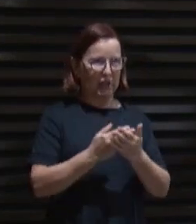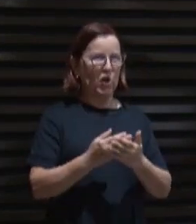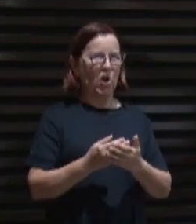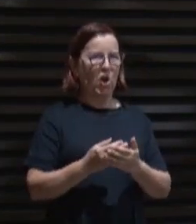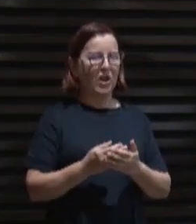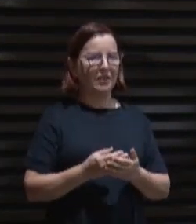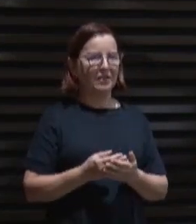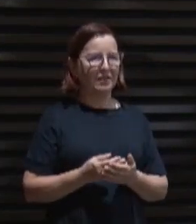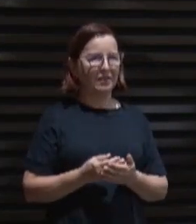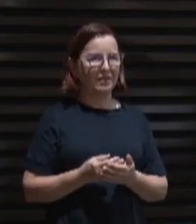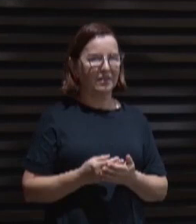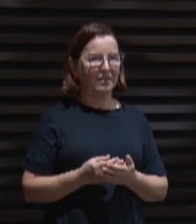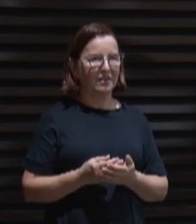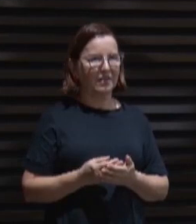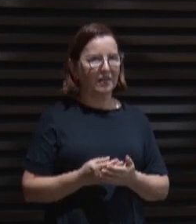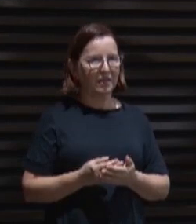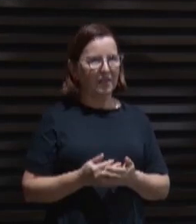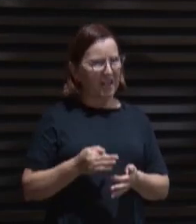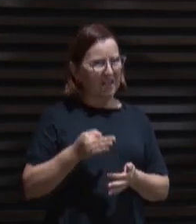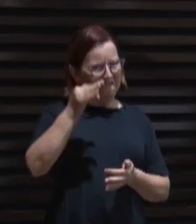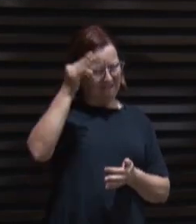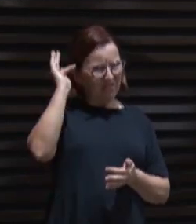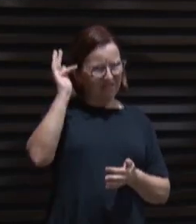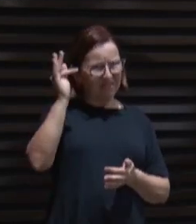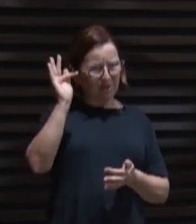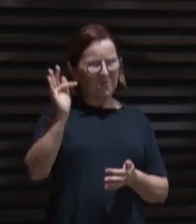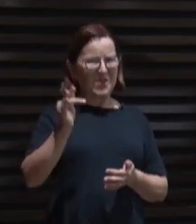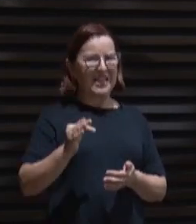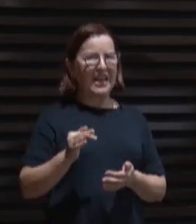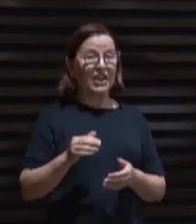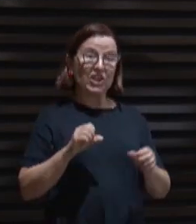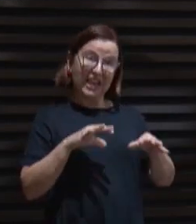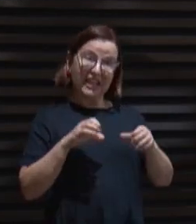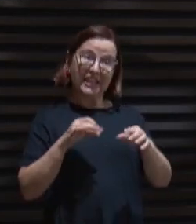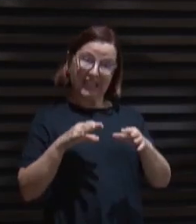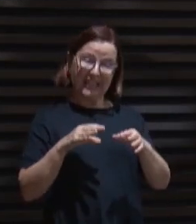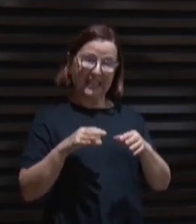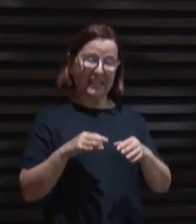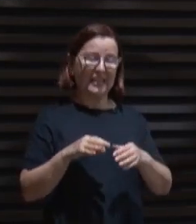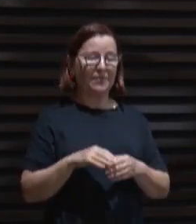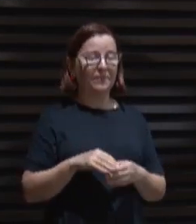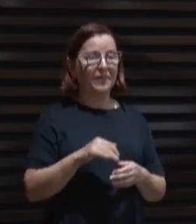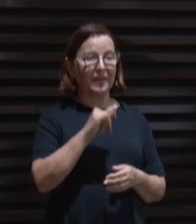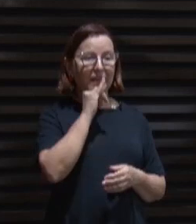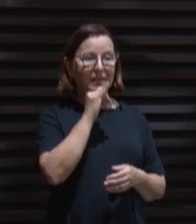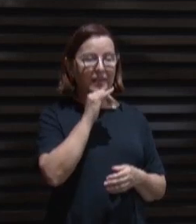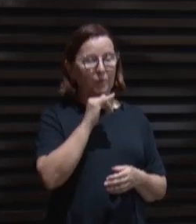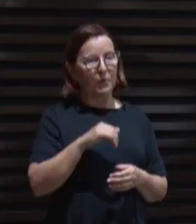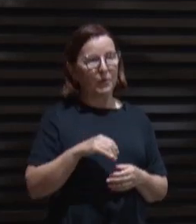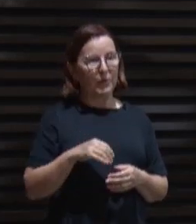foram invadidas, e é científico a evolução